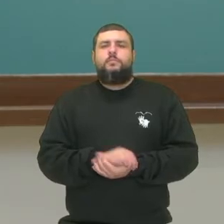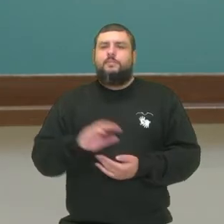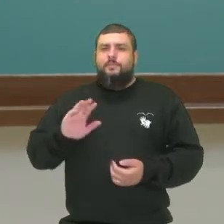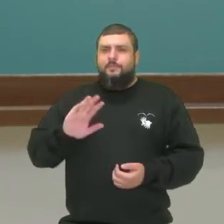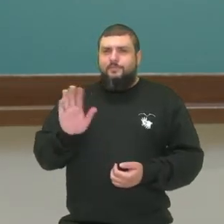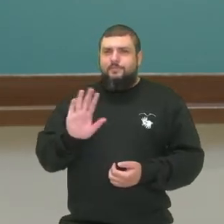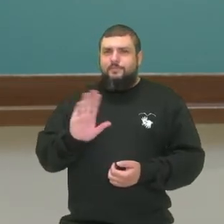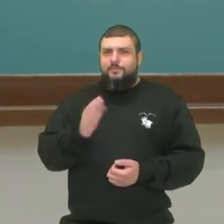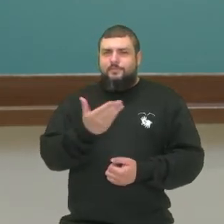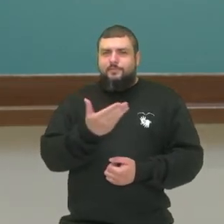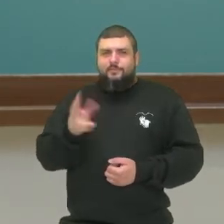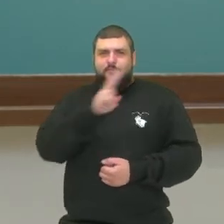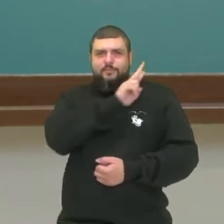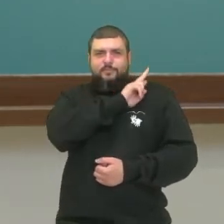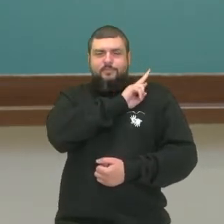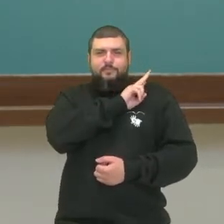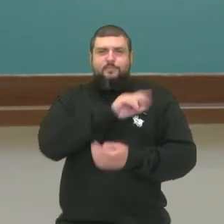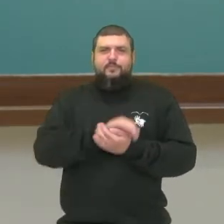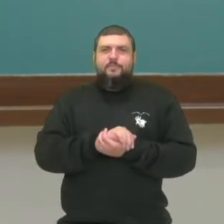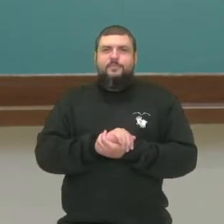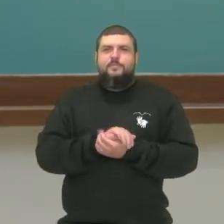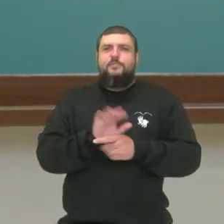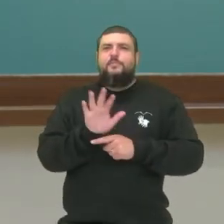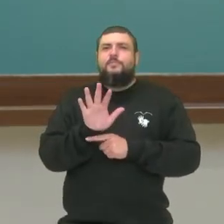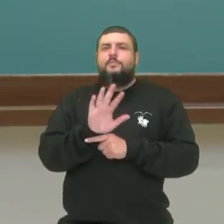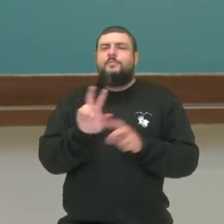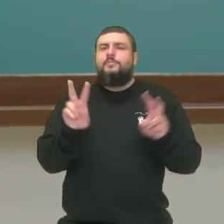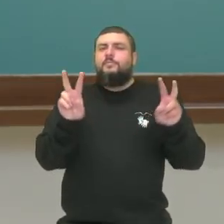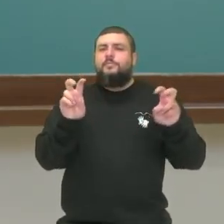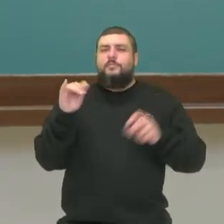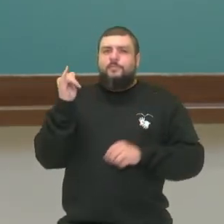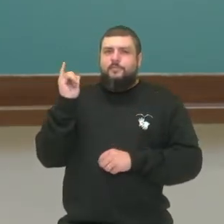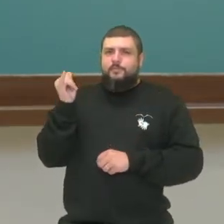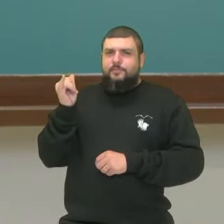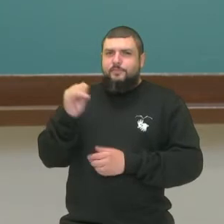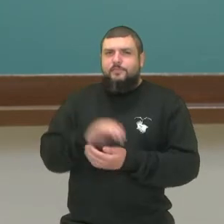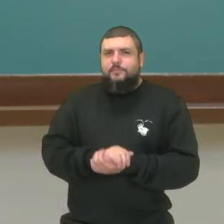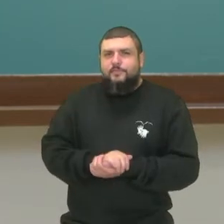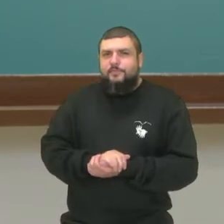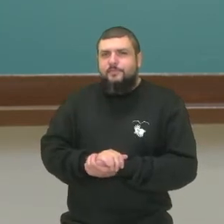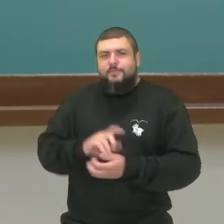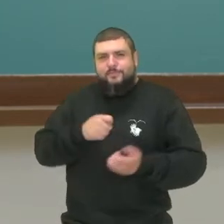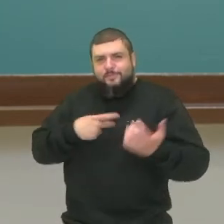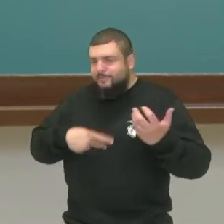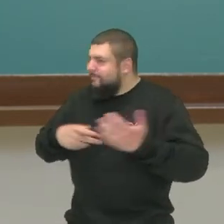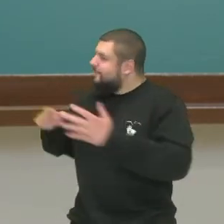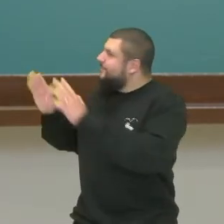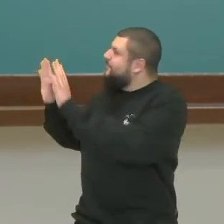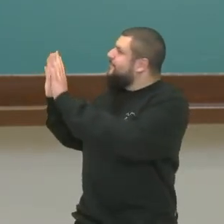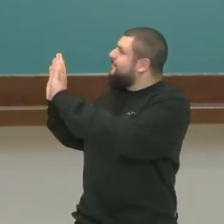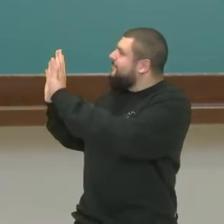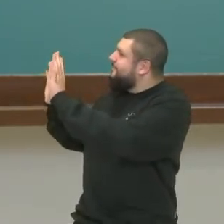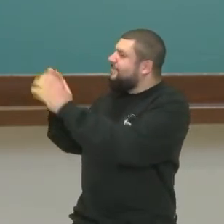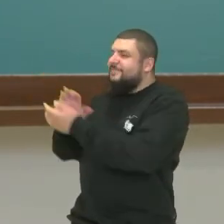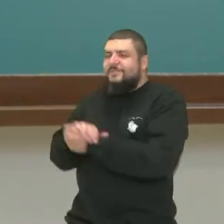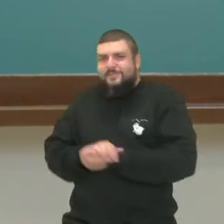Olá, estudantes da segunda série. Nesse vídeo vamos falar sobre conto. Olá, Paulo, tudo bem? Vamos